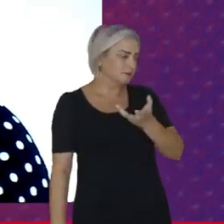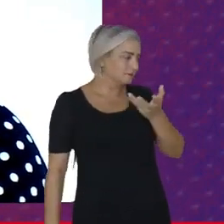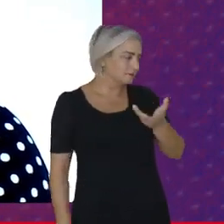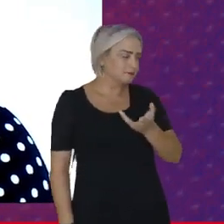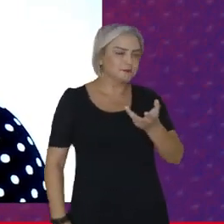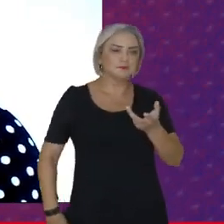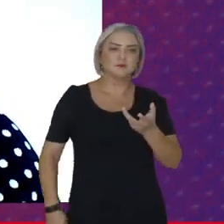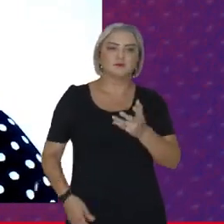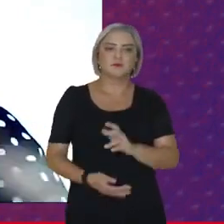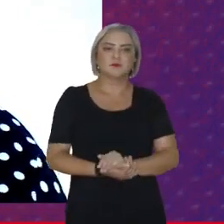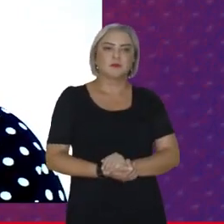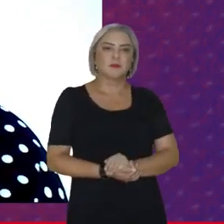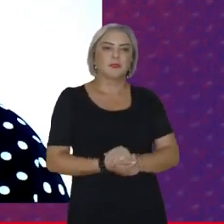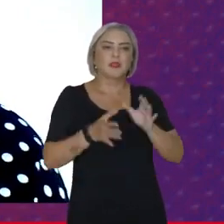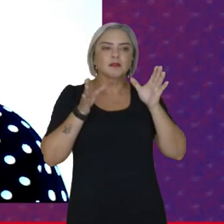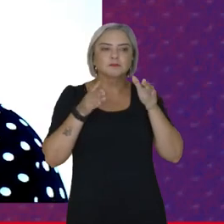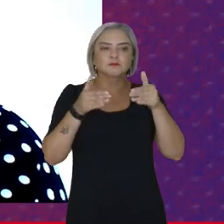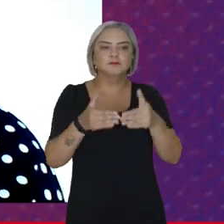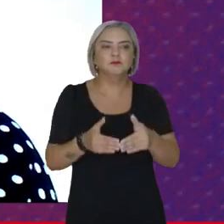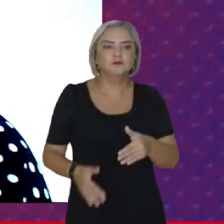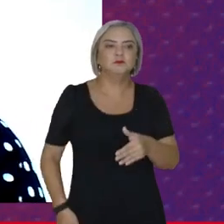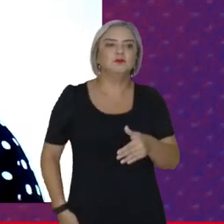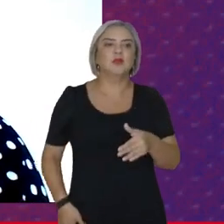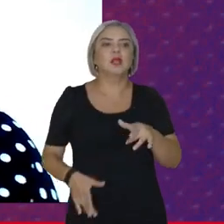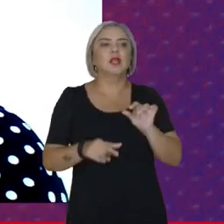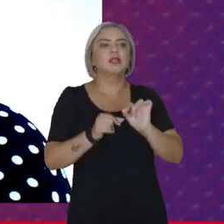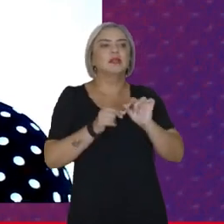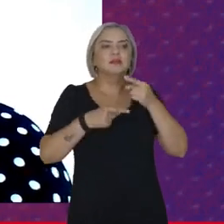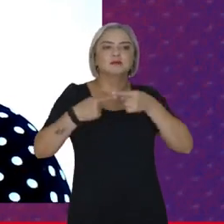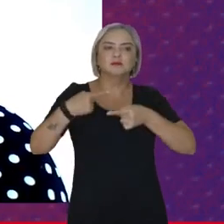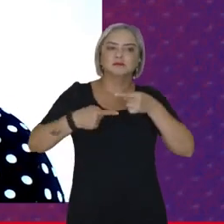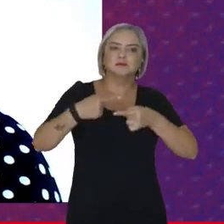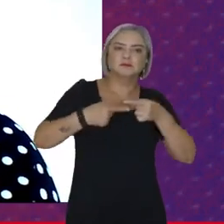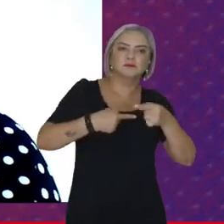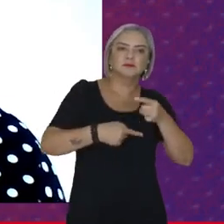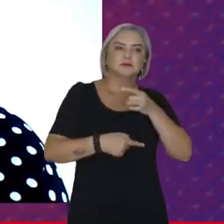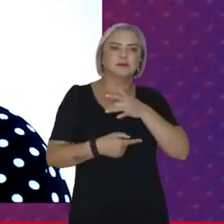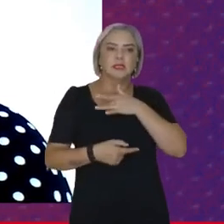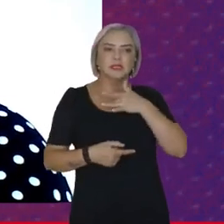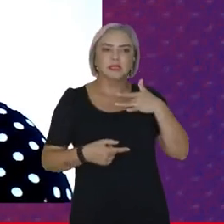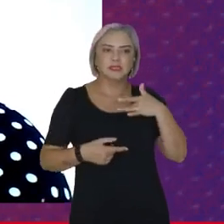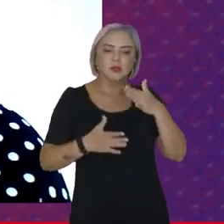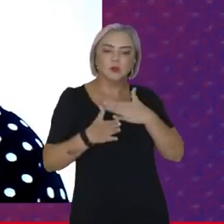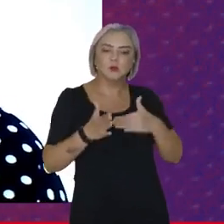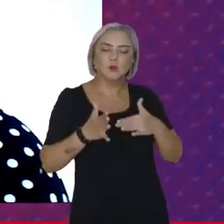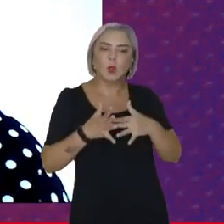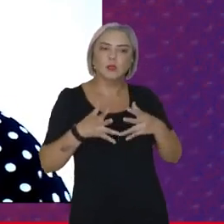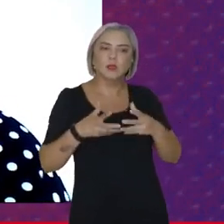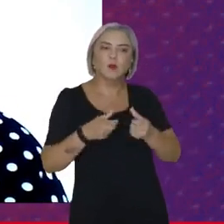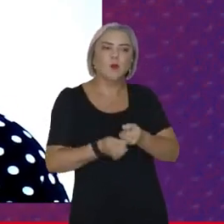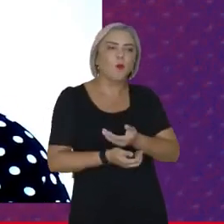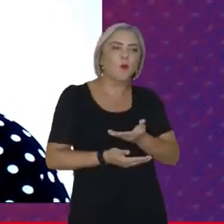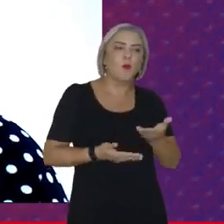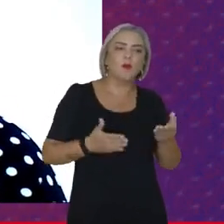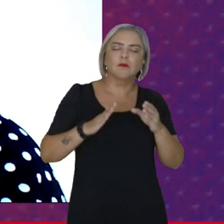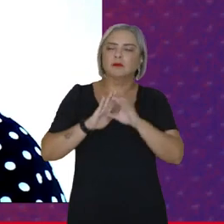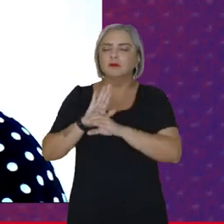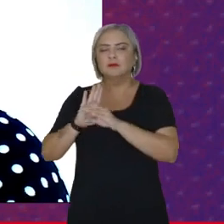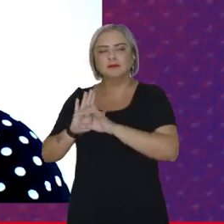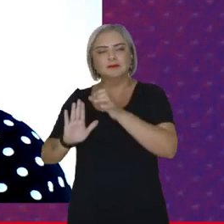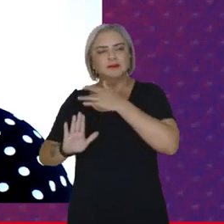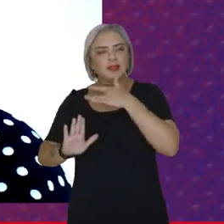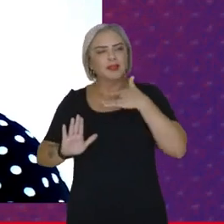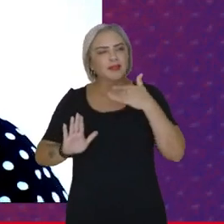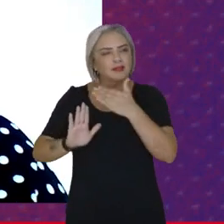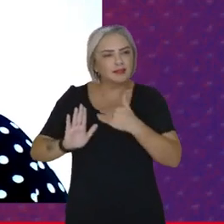queria focar nesse debate da saúde integral. Qual é esse conceito de